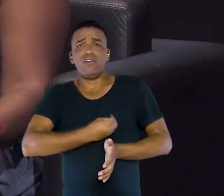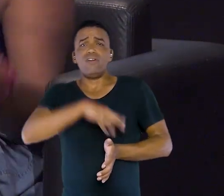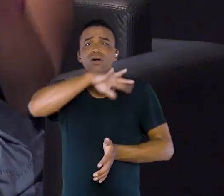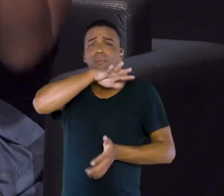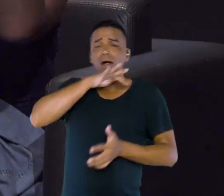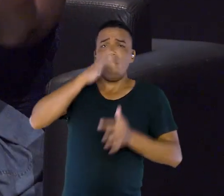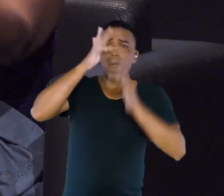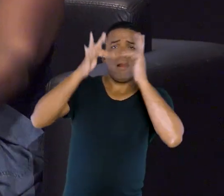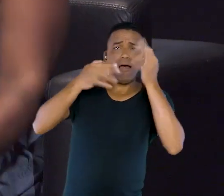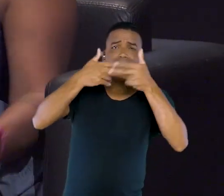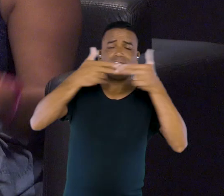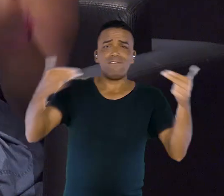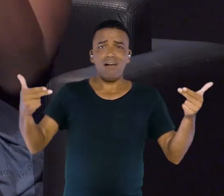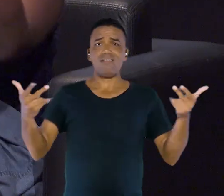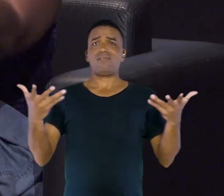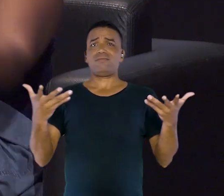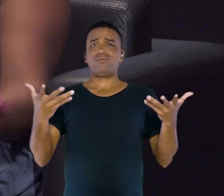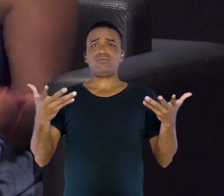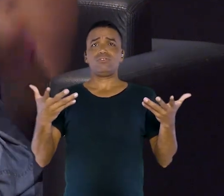estar aí,